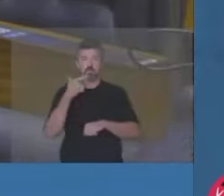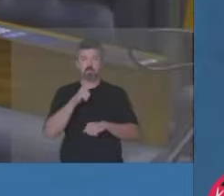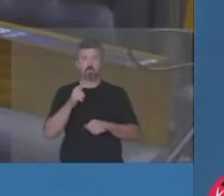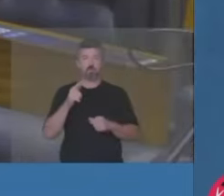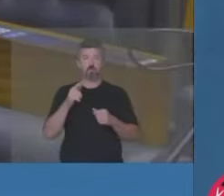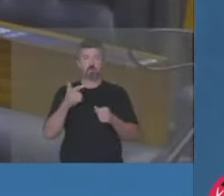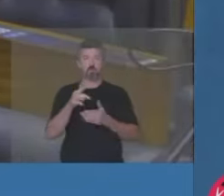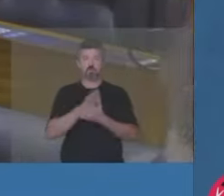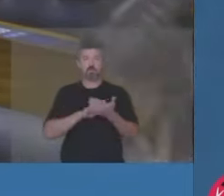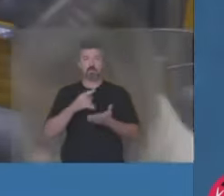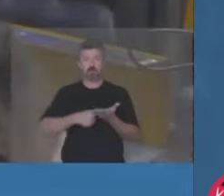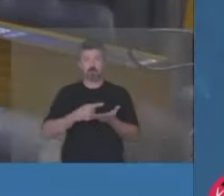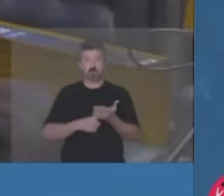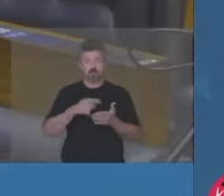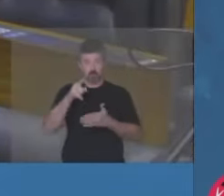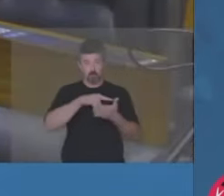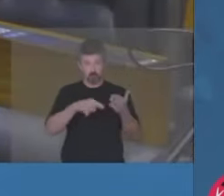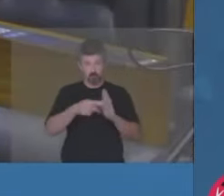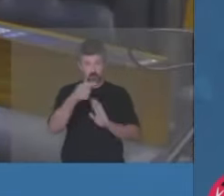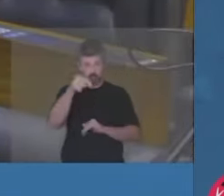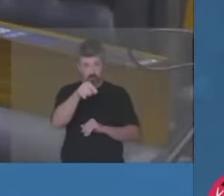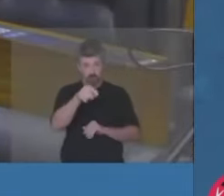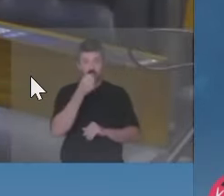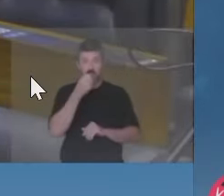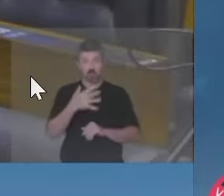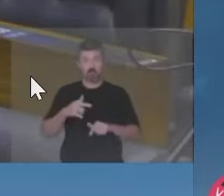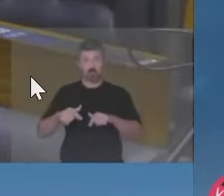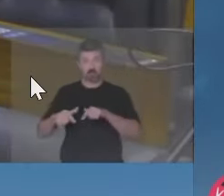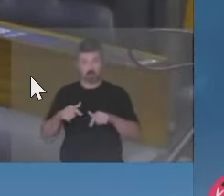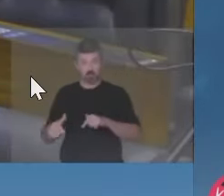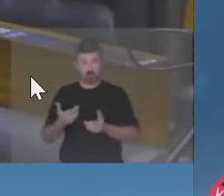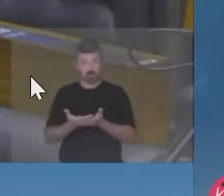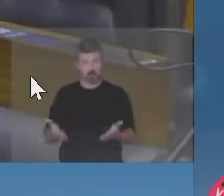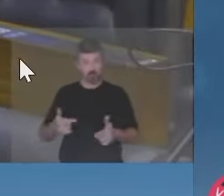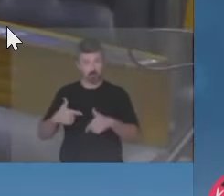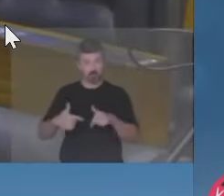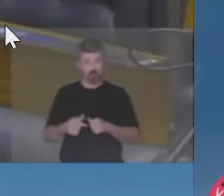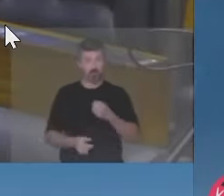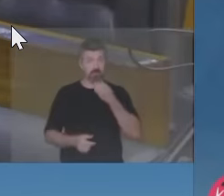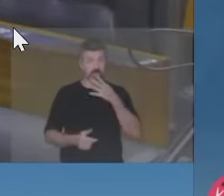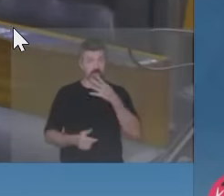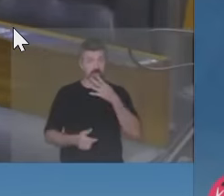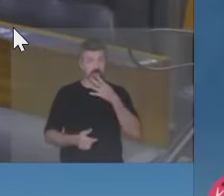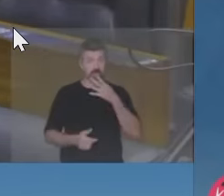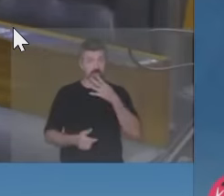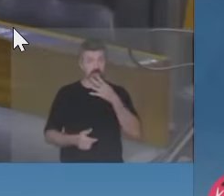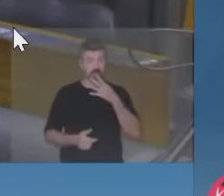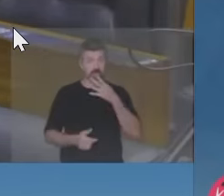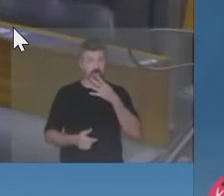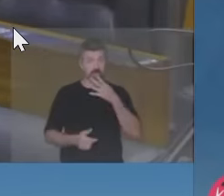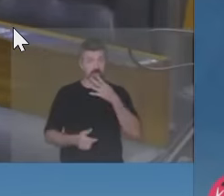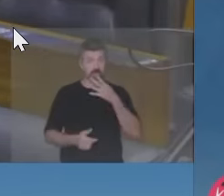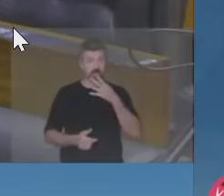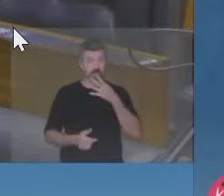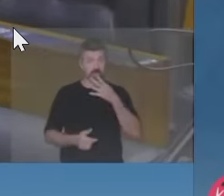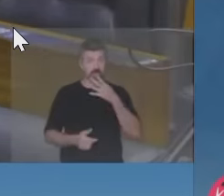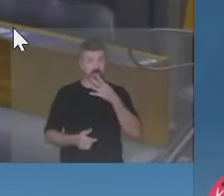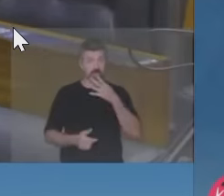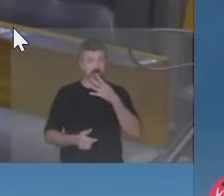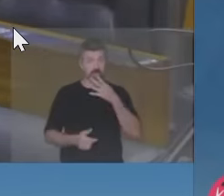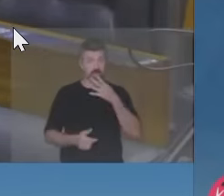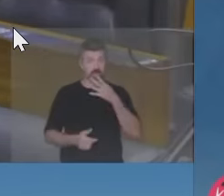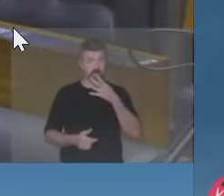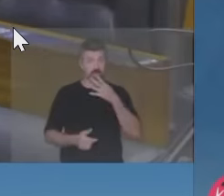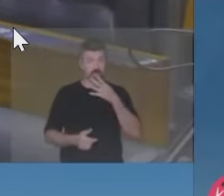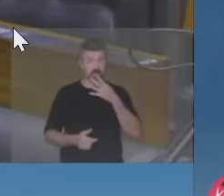entendimentos. Portanto, revogar essa portaria é bom para o trabalhador, para ele não perder o emprego, é bom para o empreendedor. Como o trabalhador vai perder o emprego, cara? Me